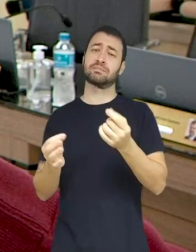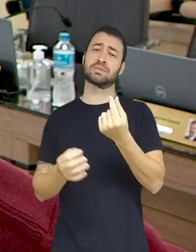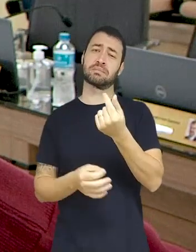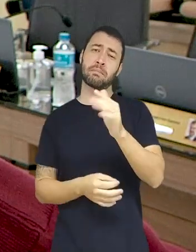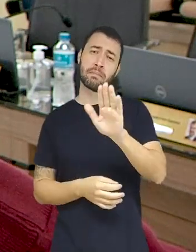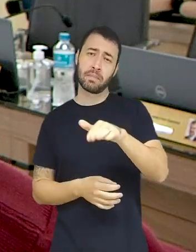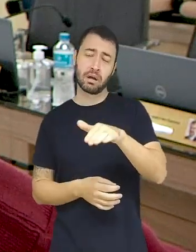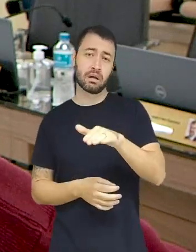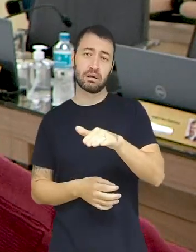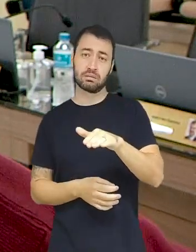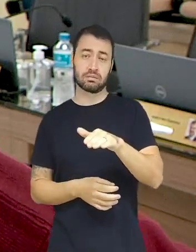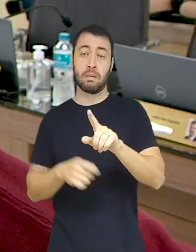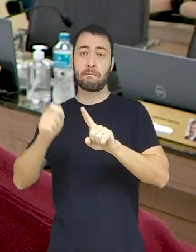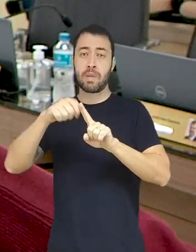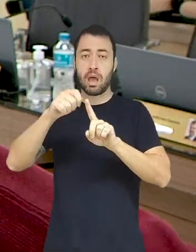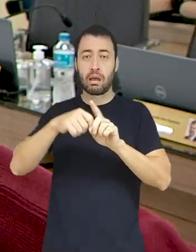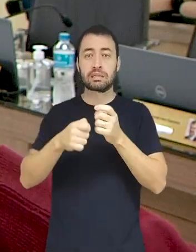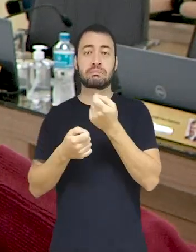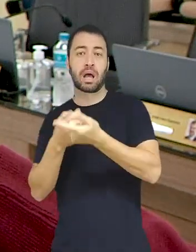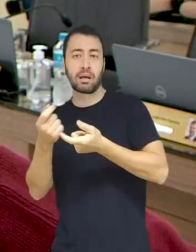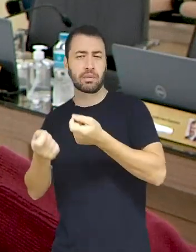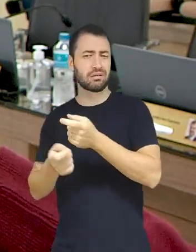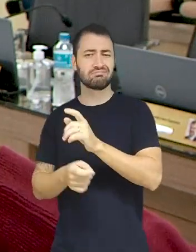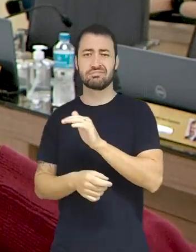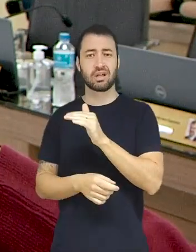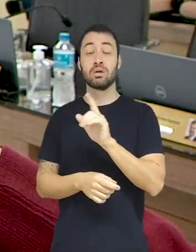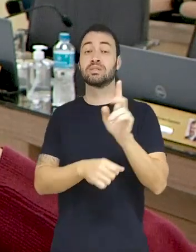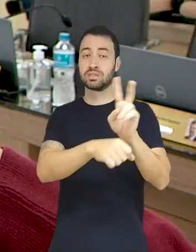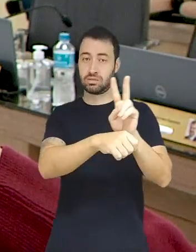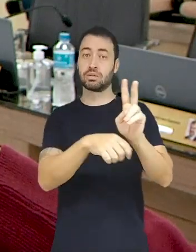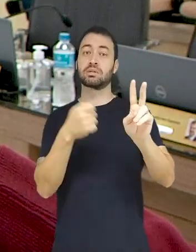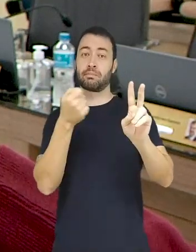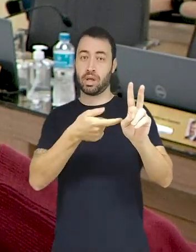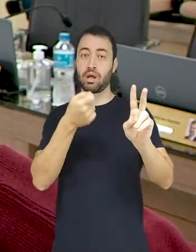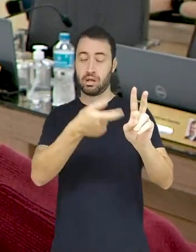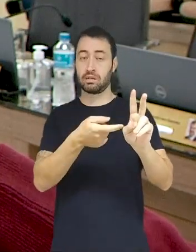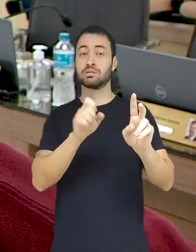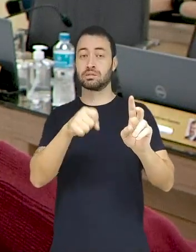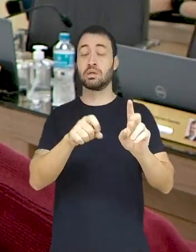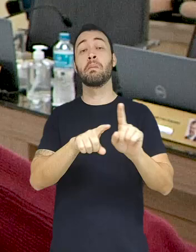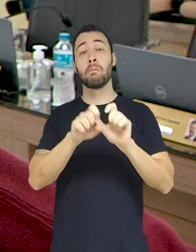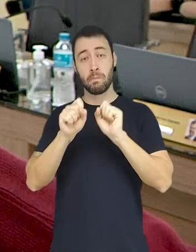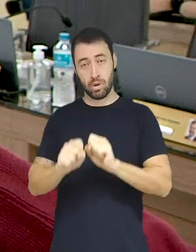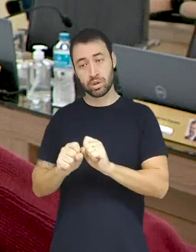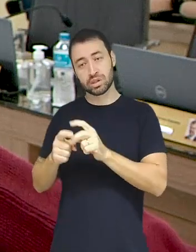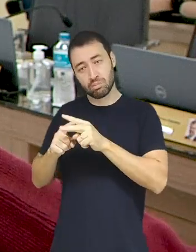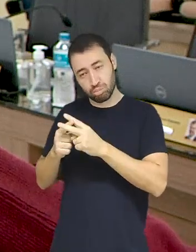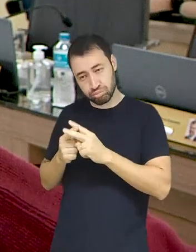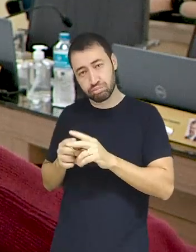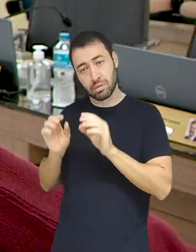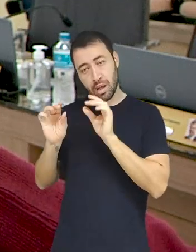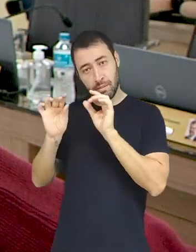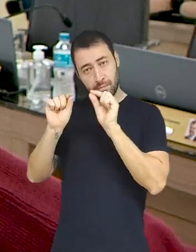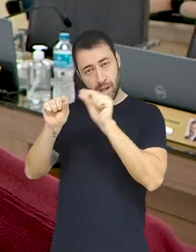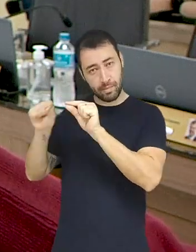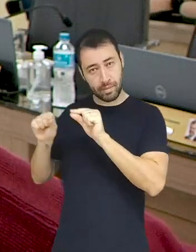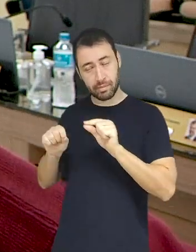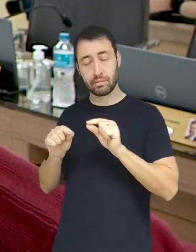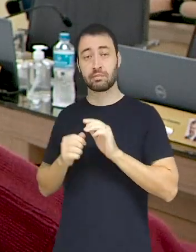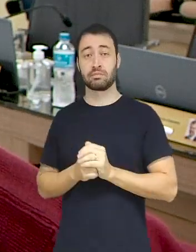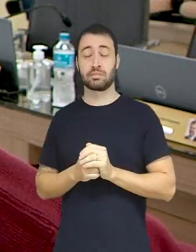uma solução simples barata que não tem um custo mensal igualmente com segurança nas escolas e também pode ser implementada depois